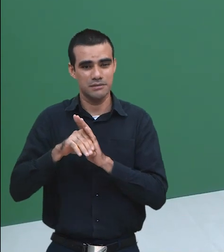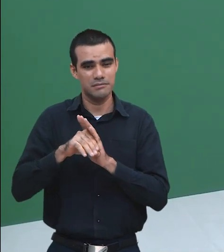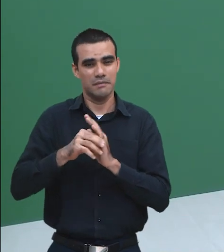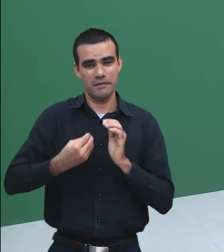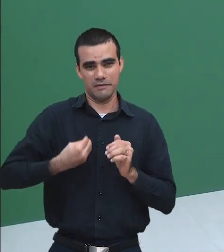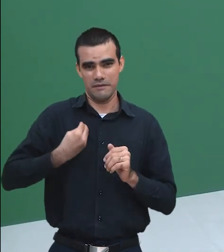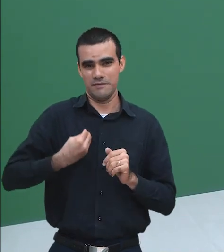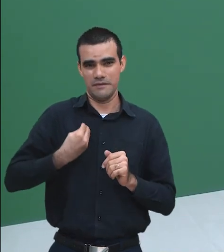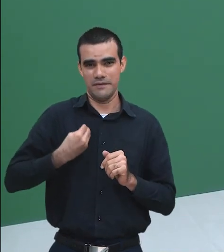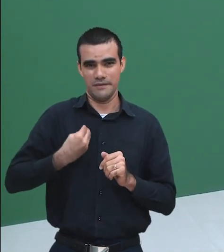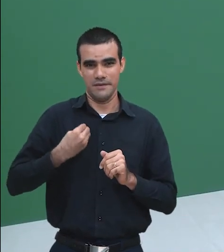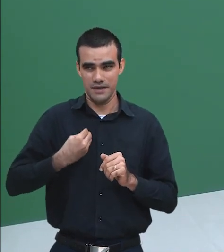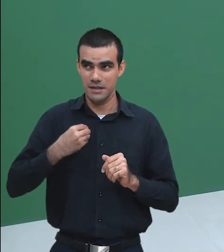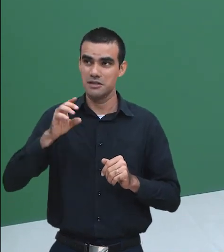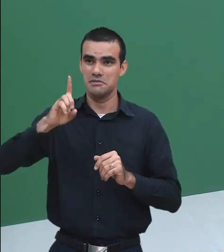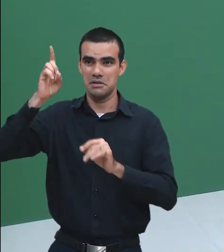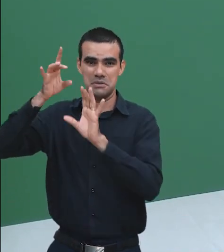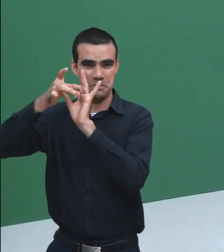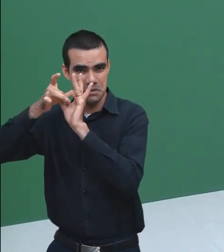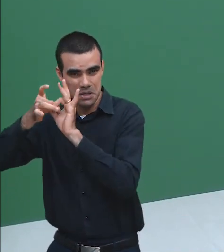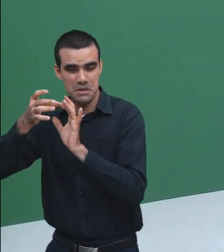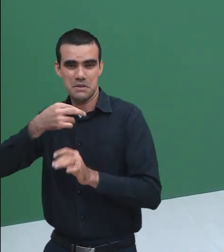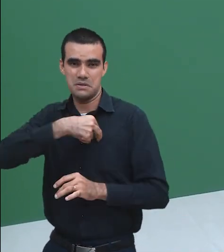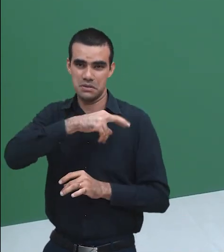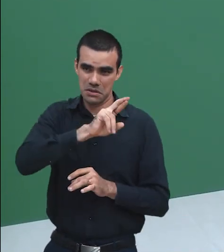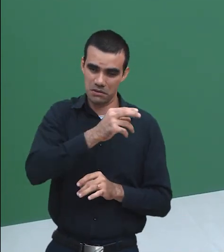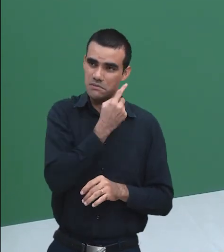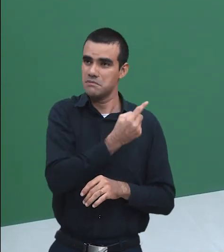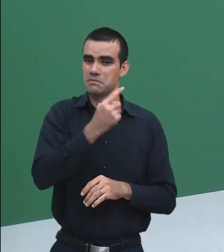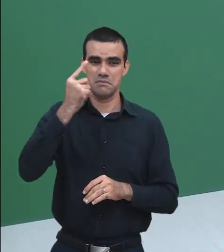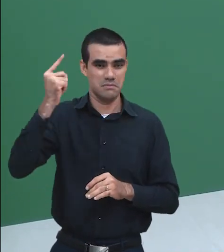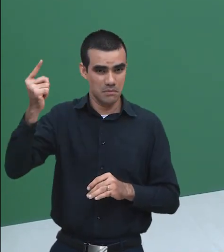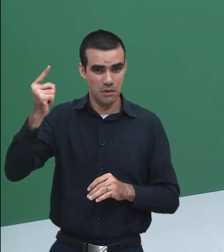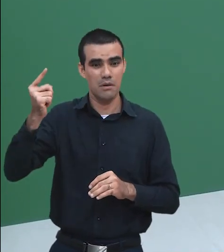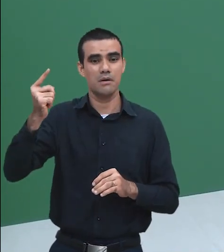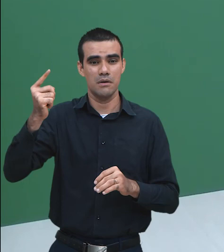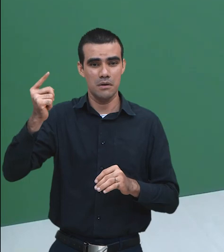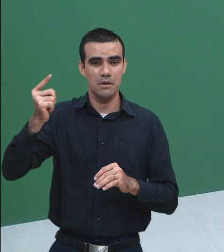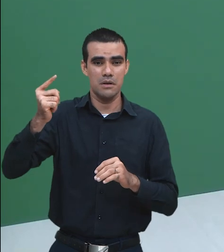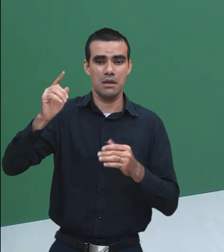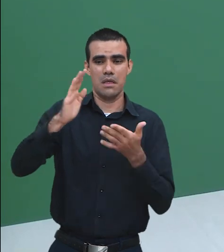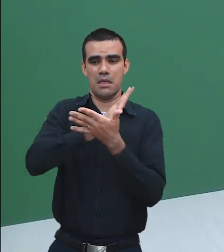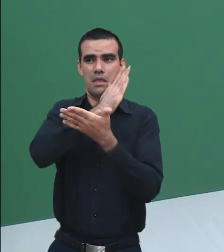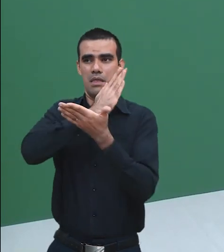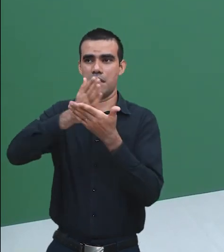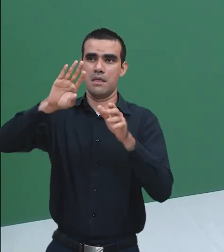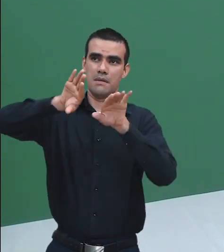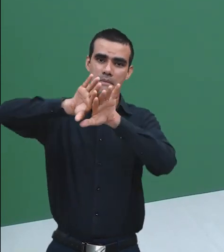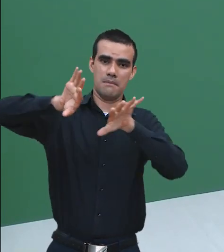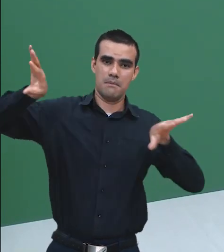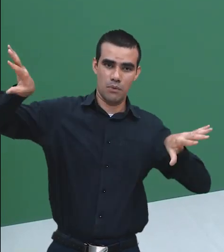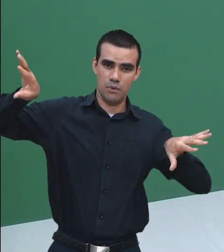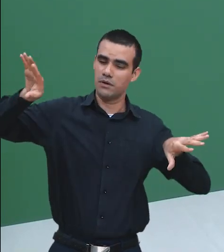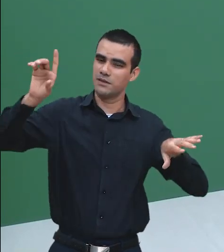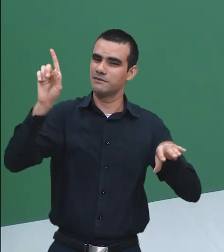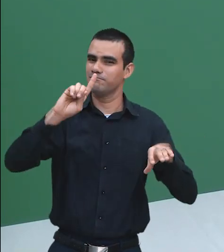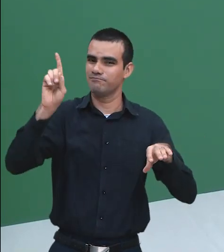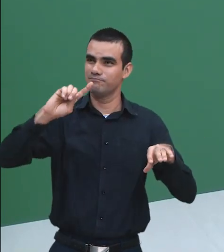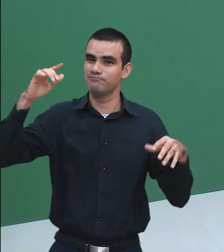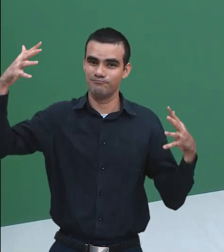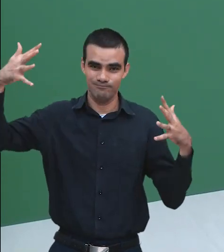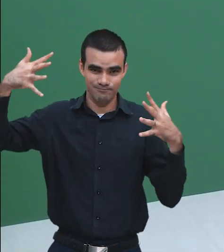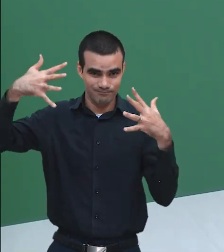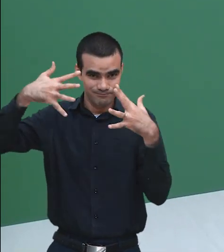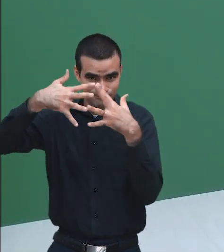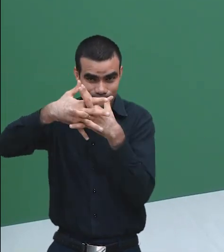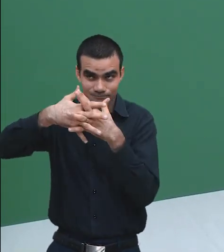essa condição de viver espiritualmente, religiosamente, elas não possam ser distintas na prática